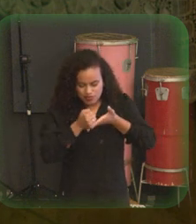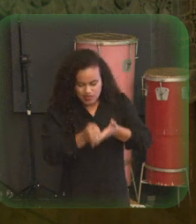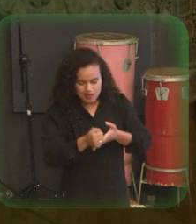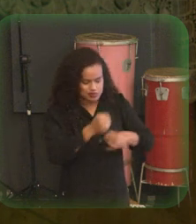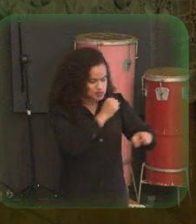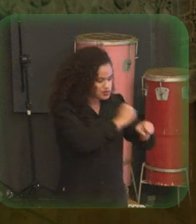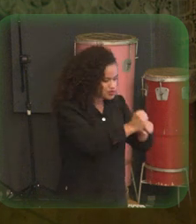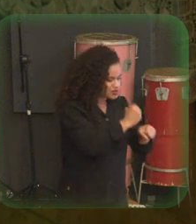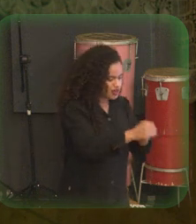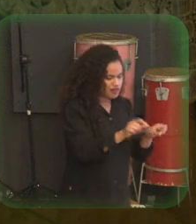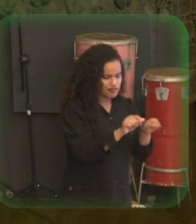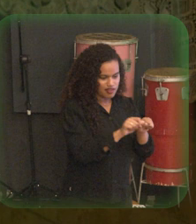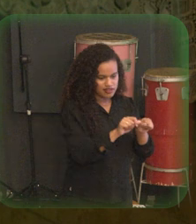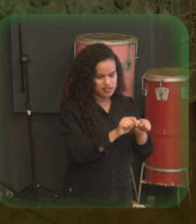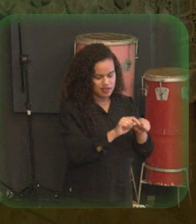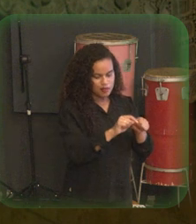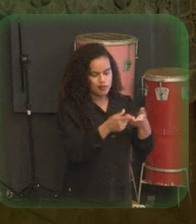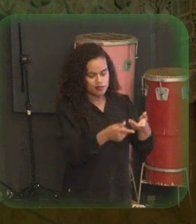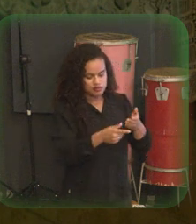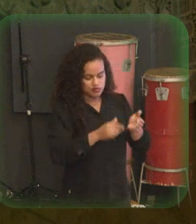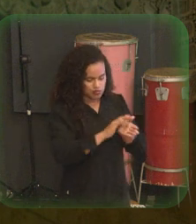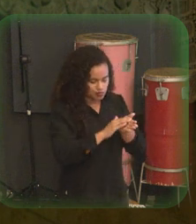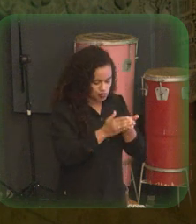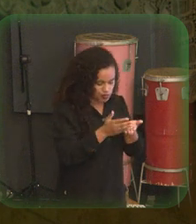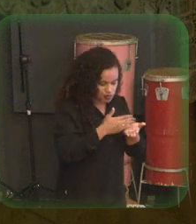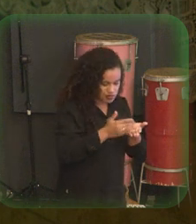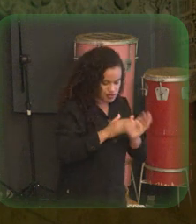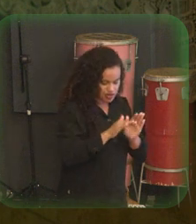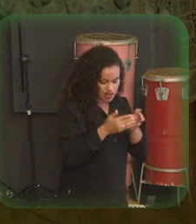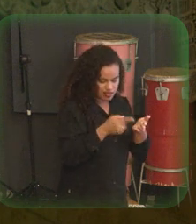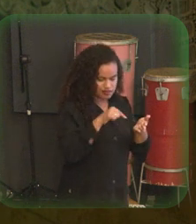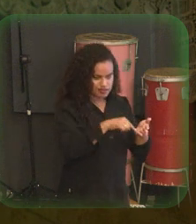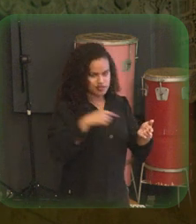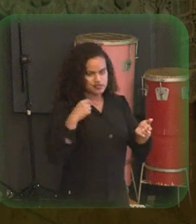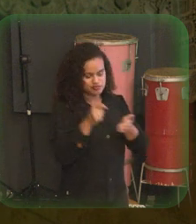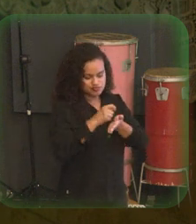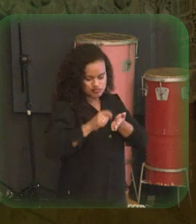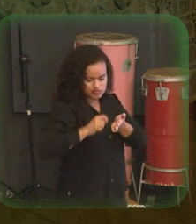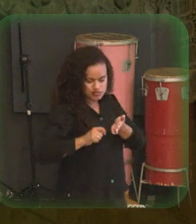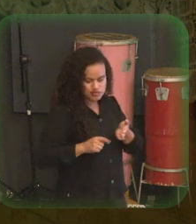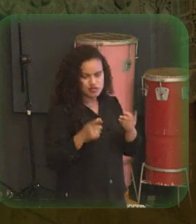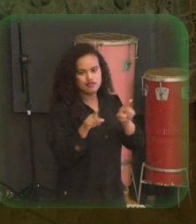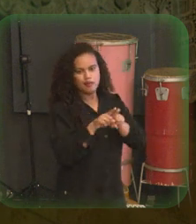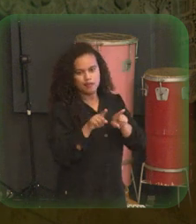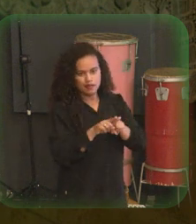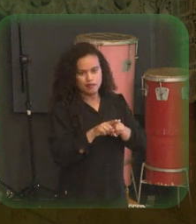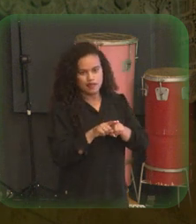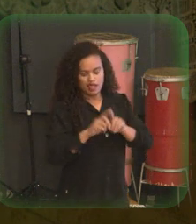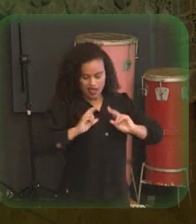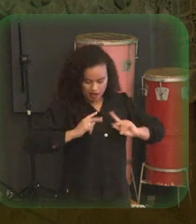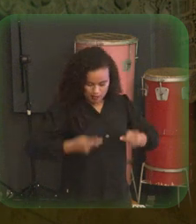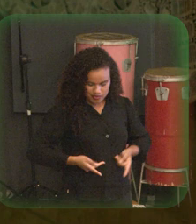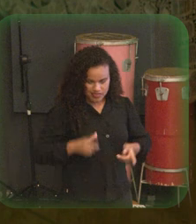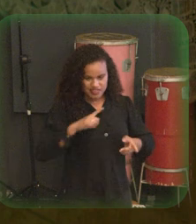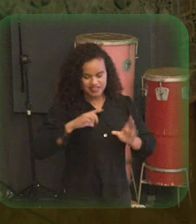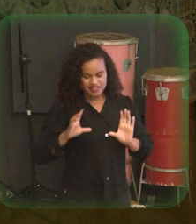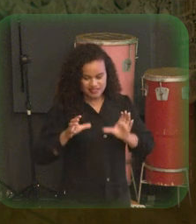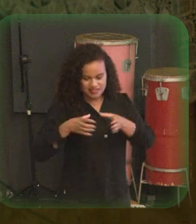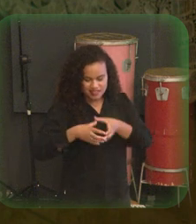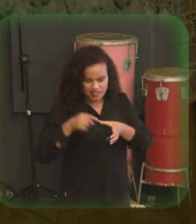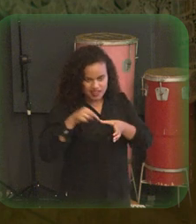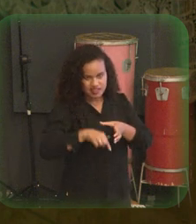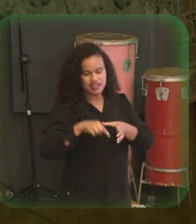deixamos, dos livros que nós escrevemos. Ou seja, a humanidade se define não por aquilo que ela é ou por aquilo que ela foi